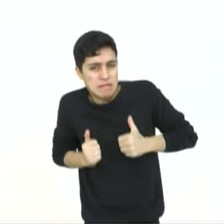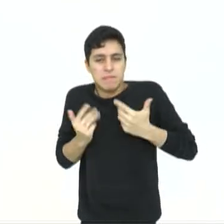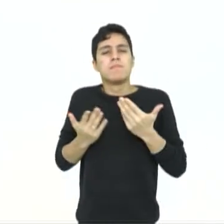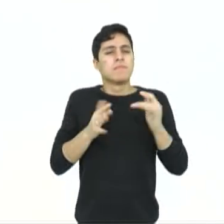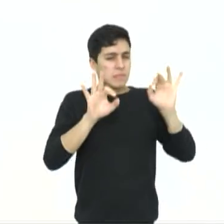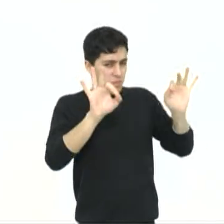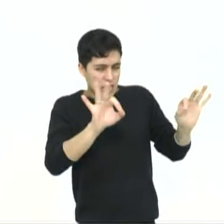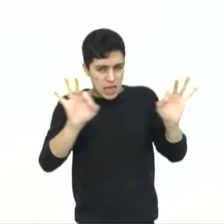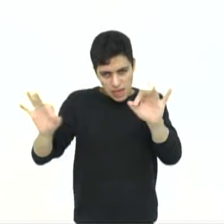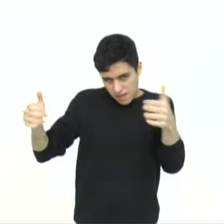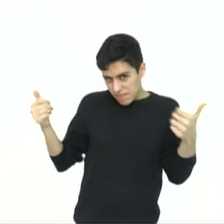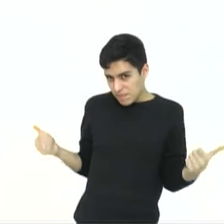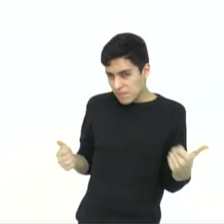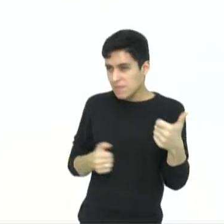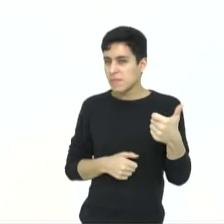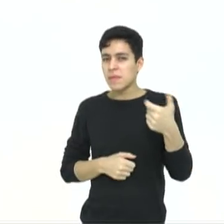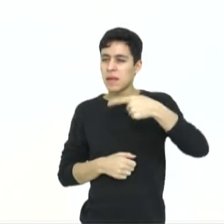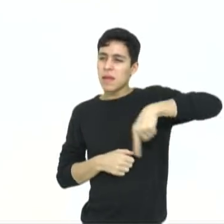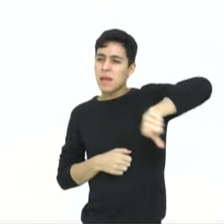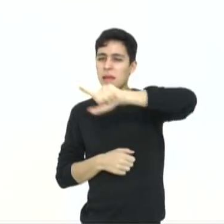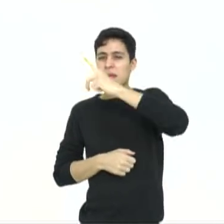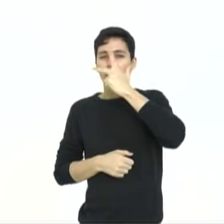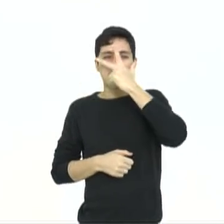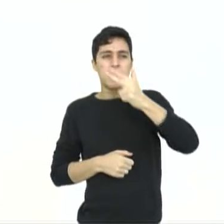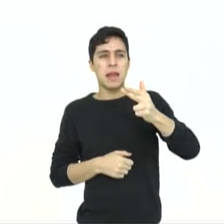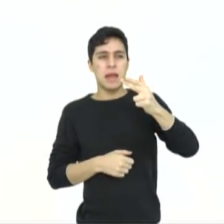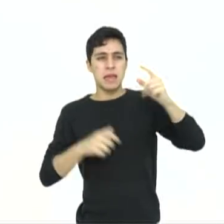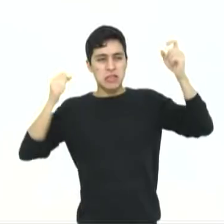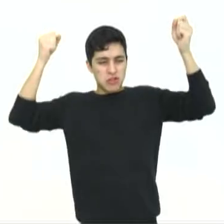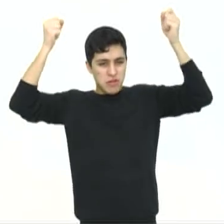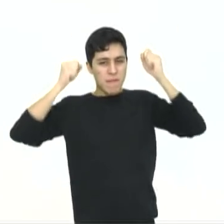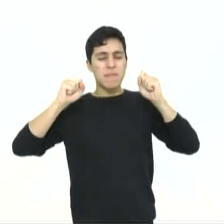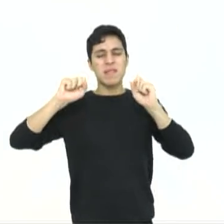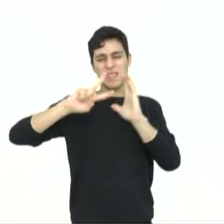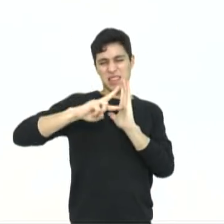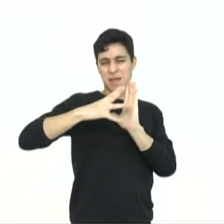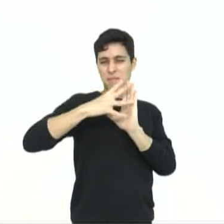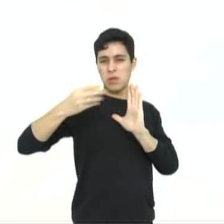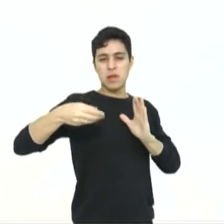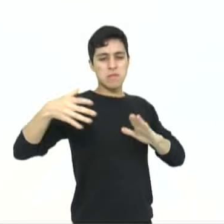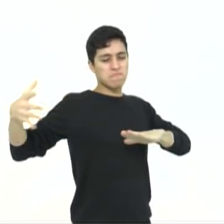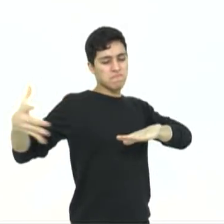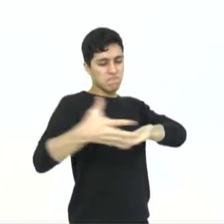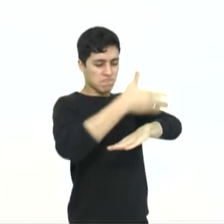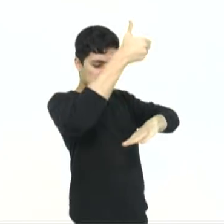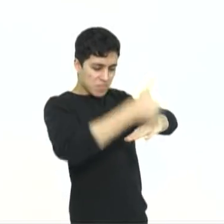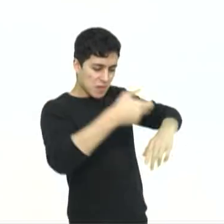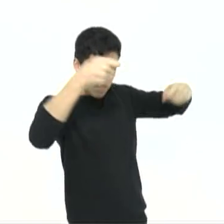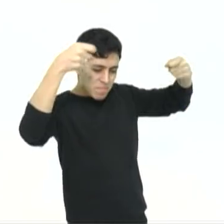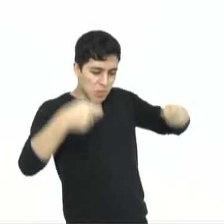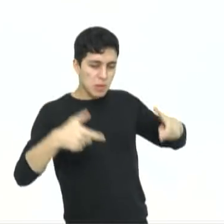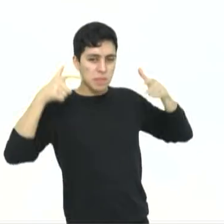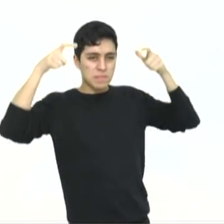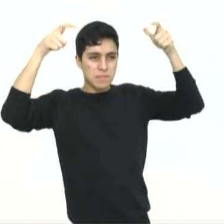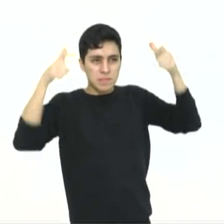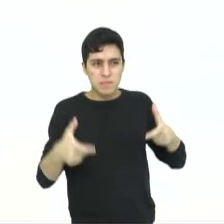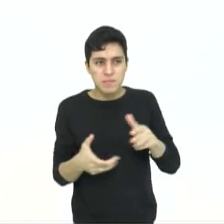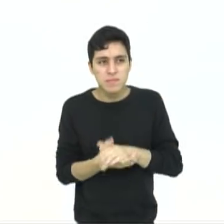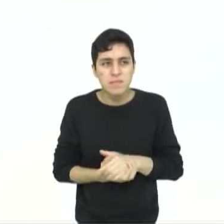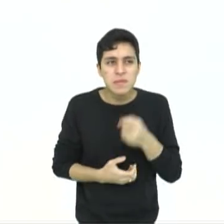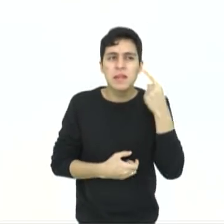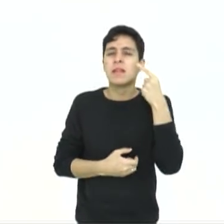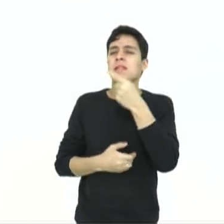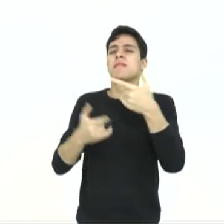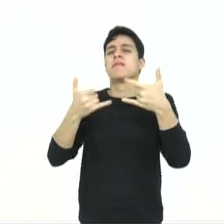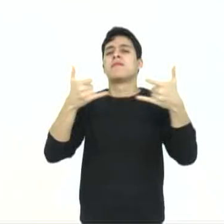boa. Aquele modelo meio colonizador, né, aquele chapéu. Muito bom. E esse fio, o que